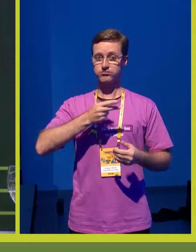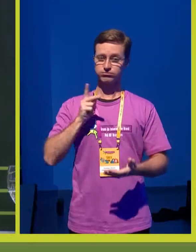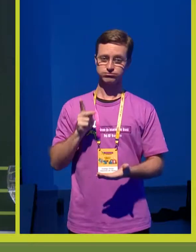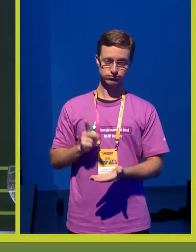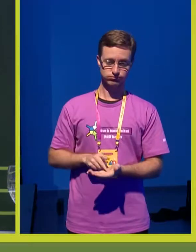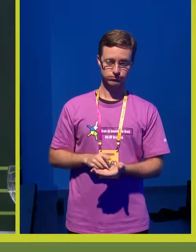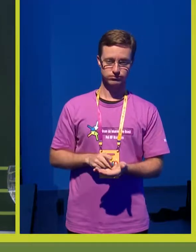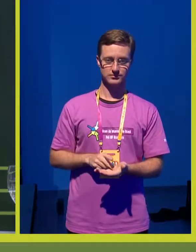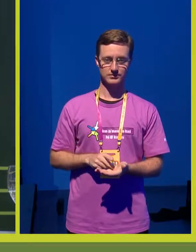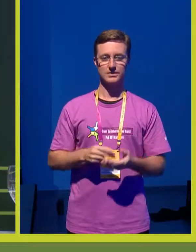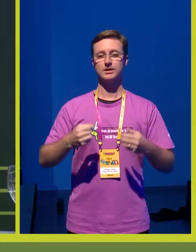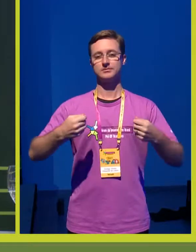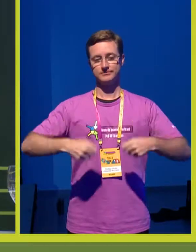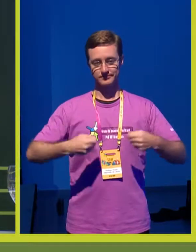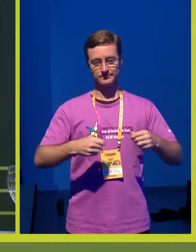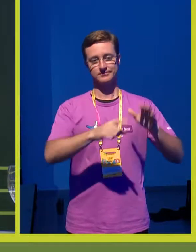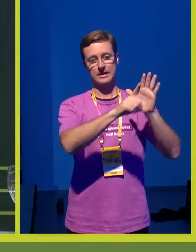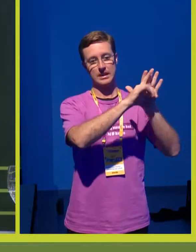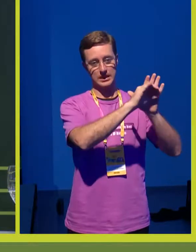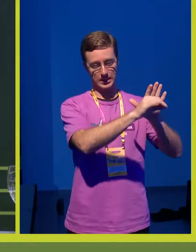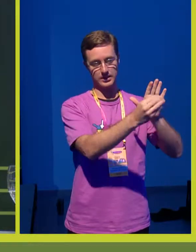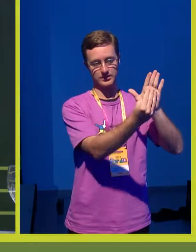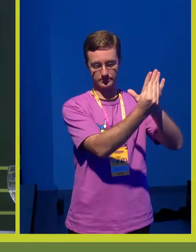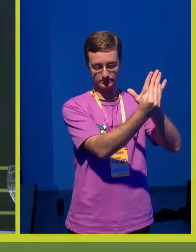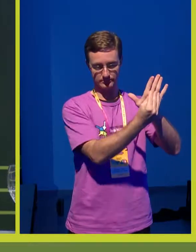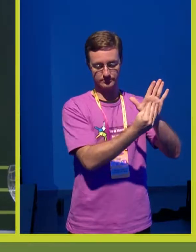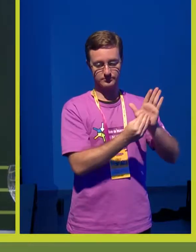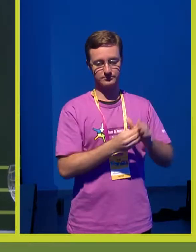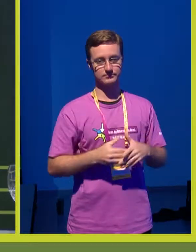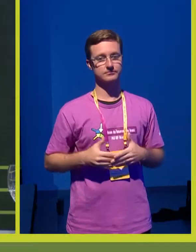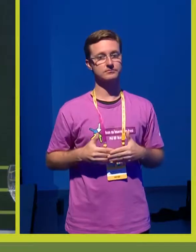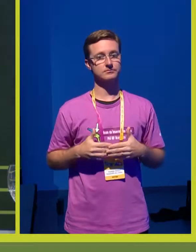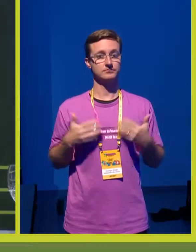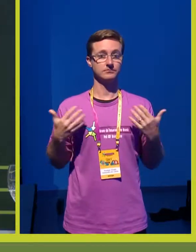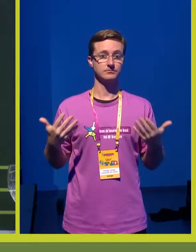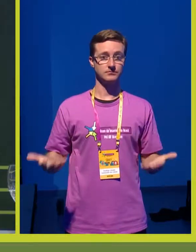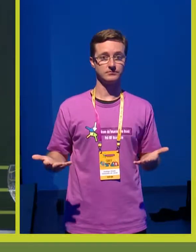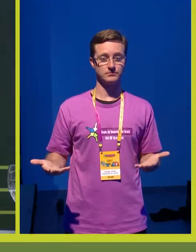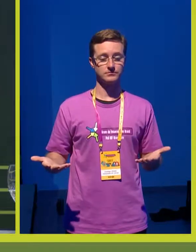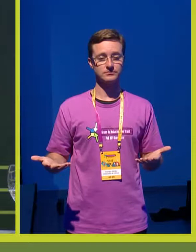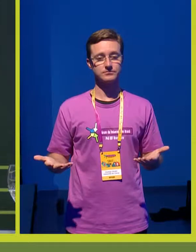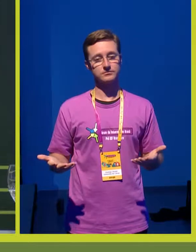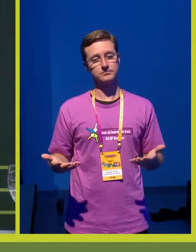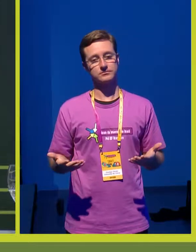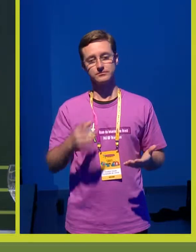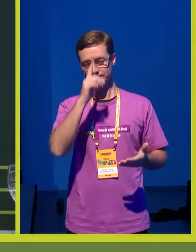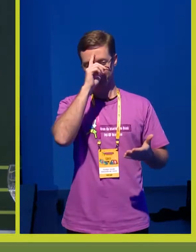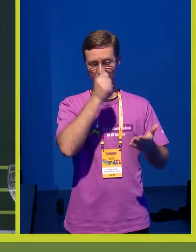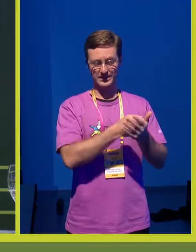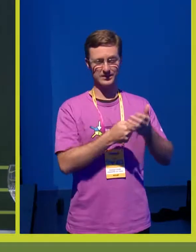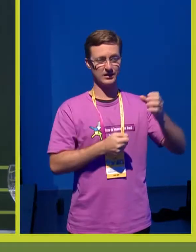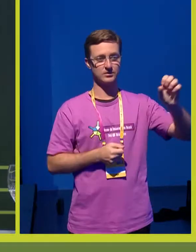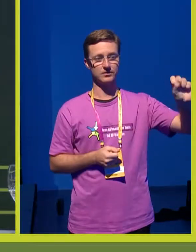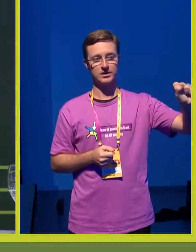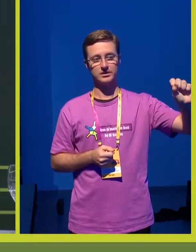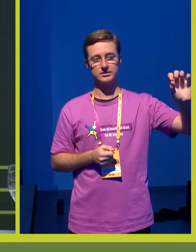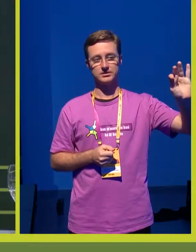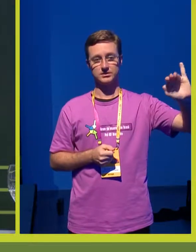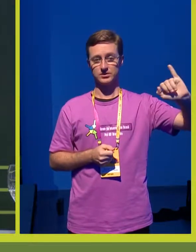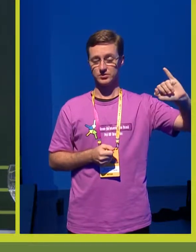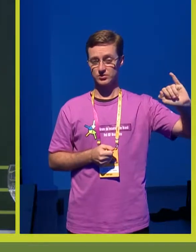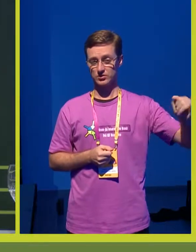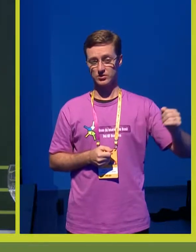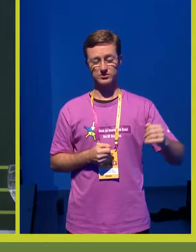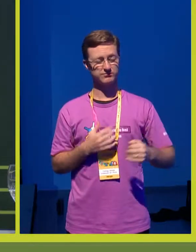deveria ter regulamentação então eu acho essa decisão esse raciocínio bastante